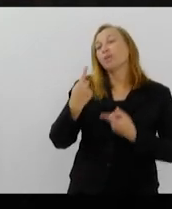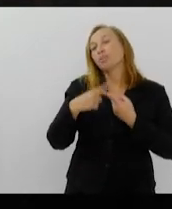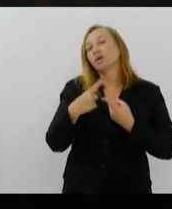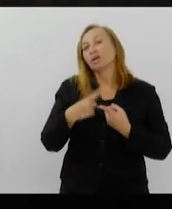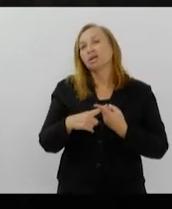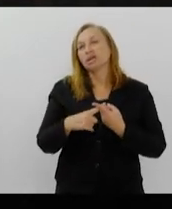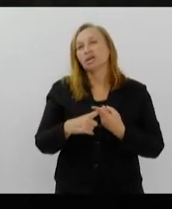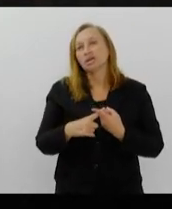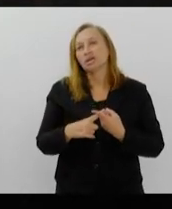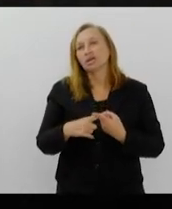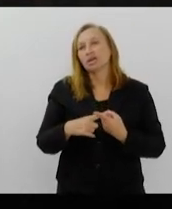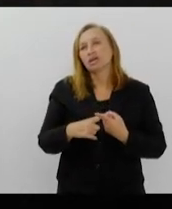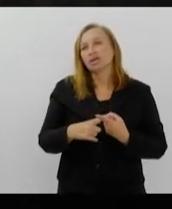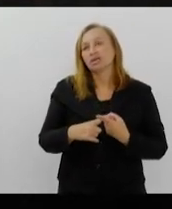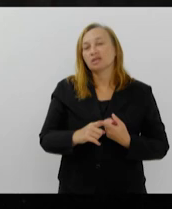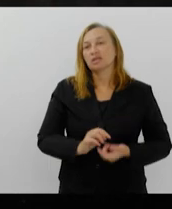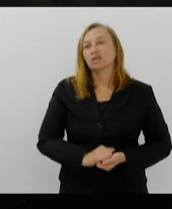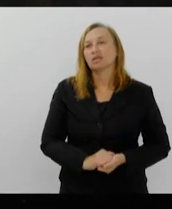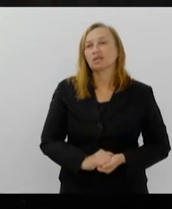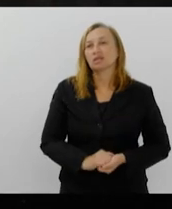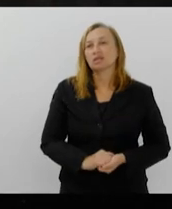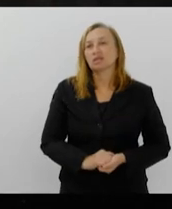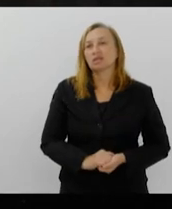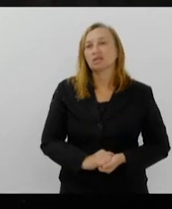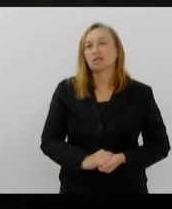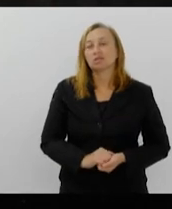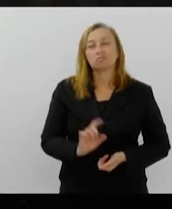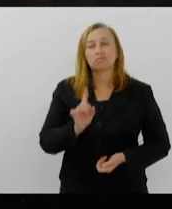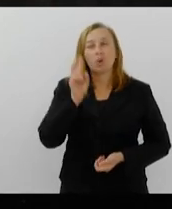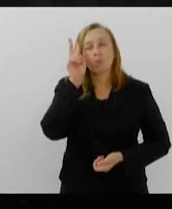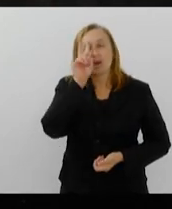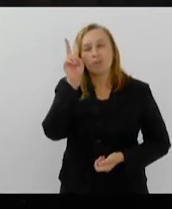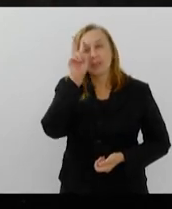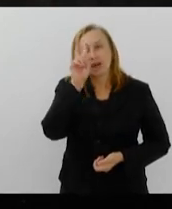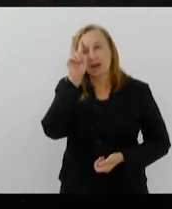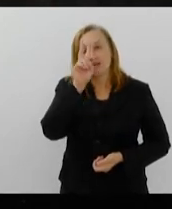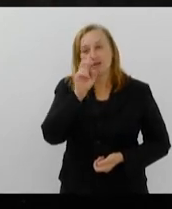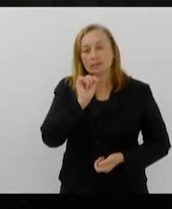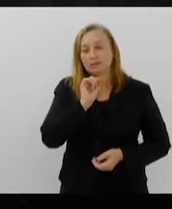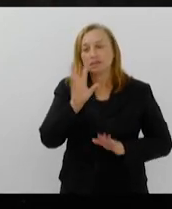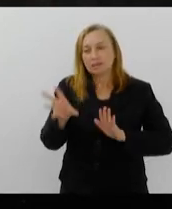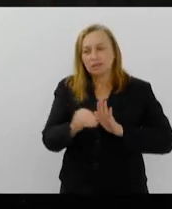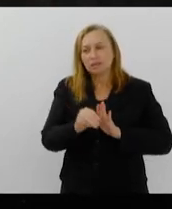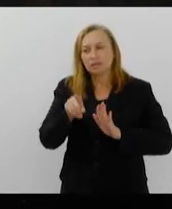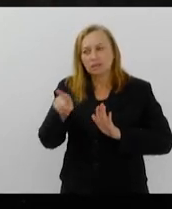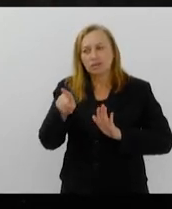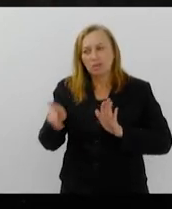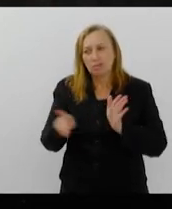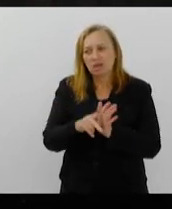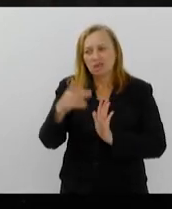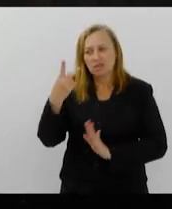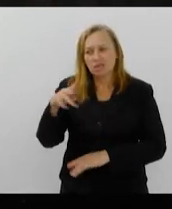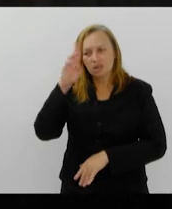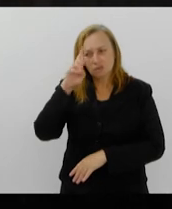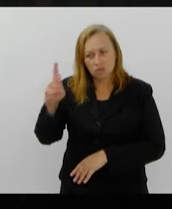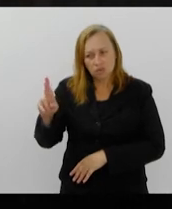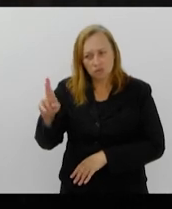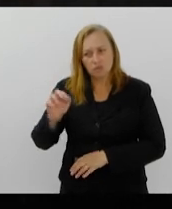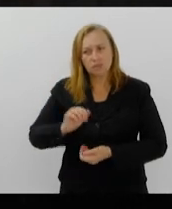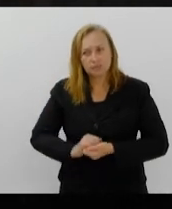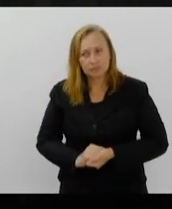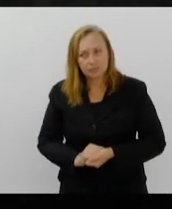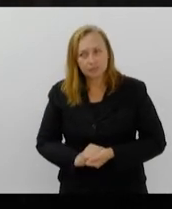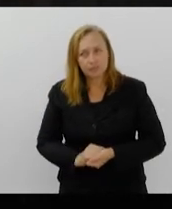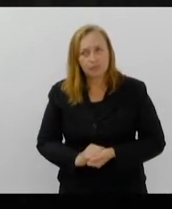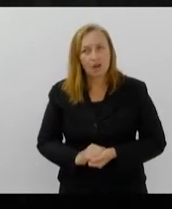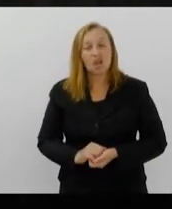eu confesso a Vossa Excelência que não lembrava que essa emenda era de vossa autoria, porque